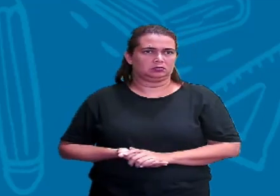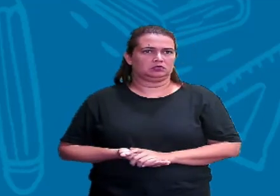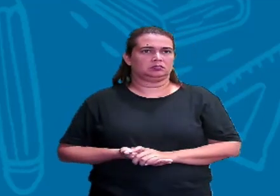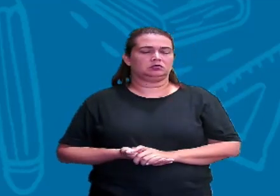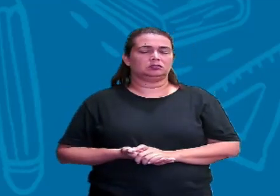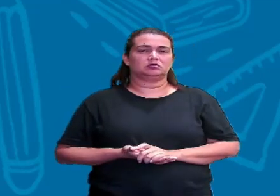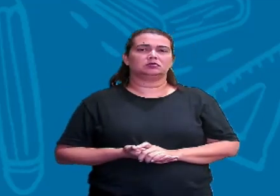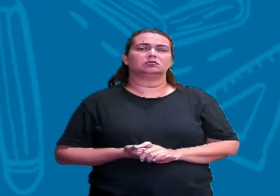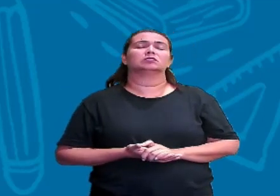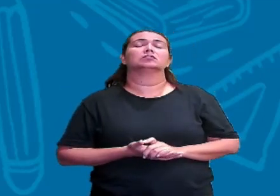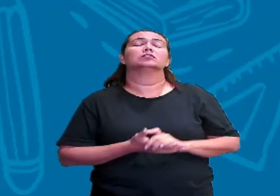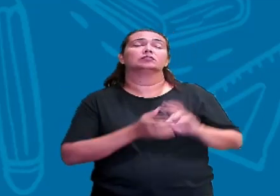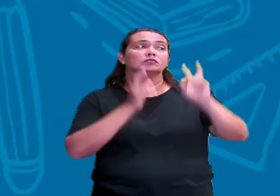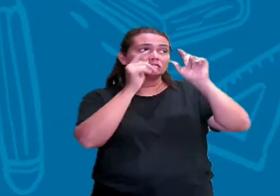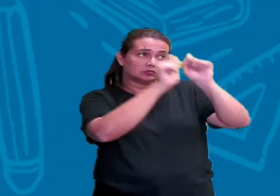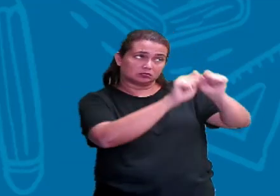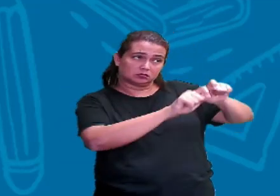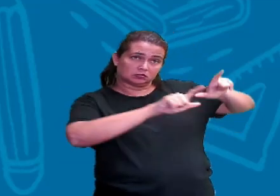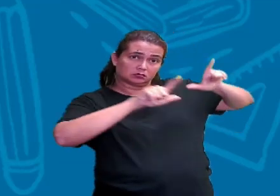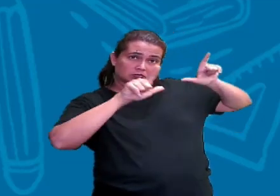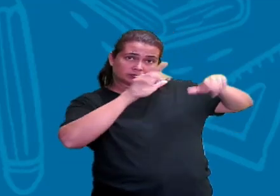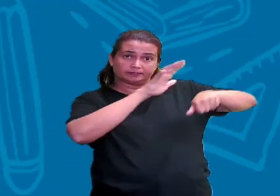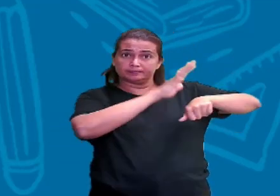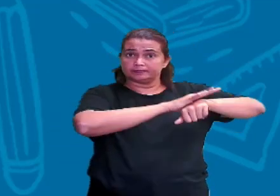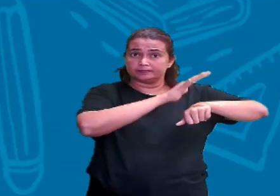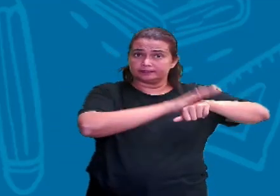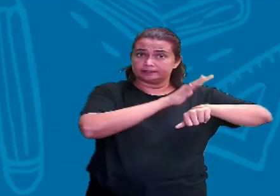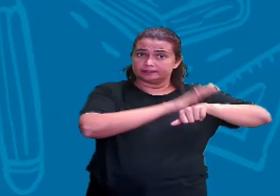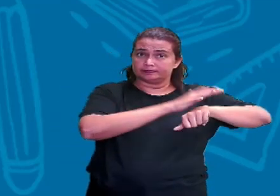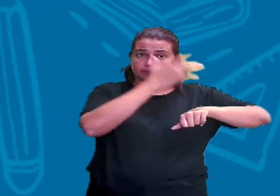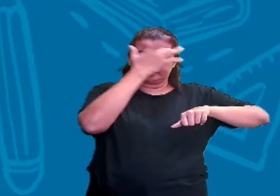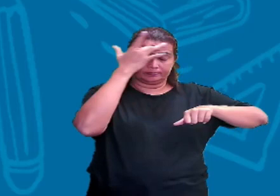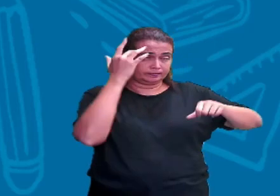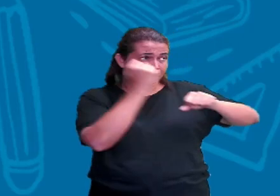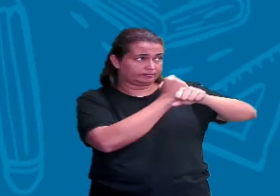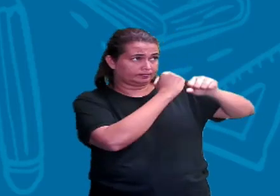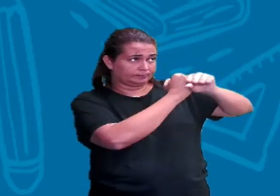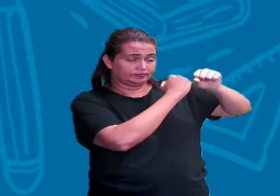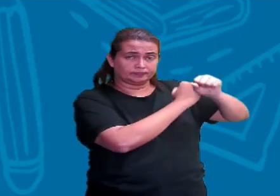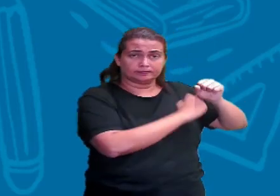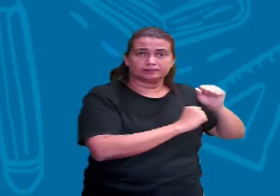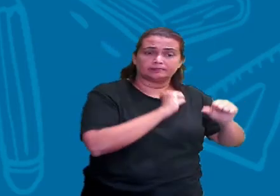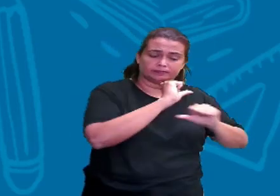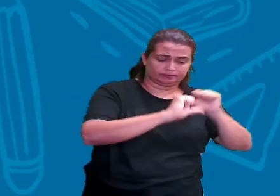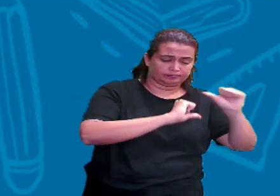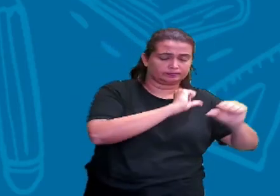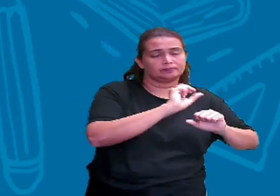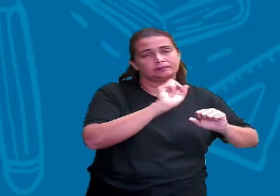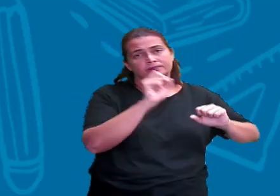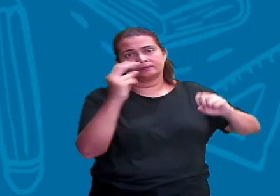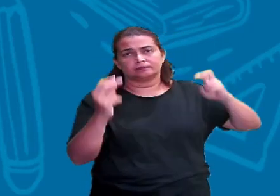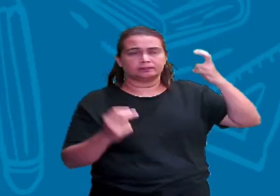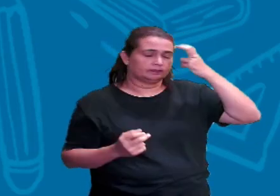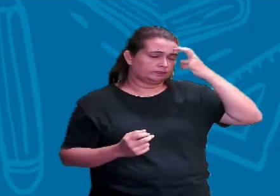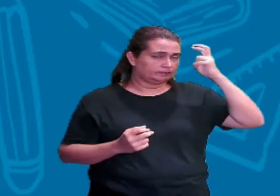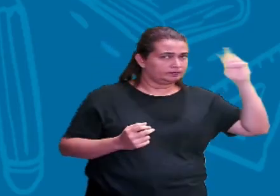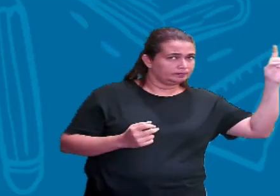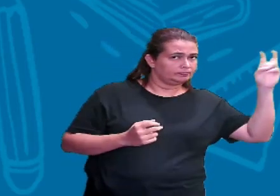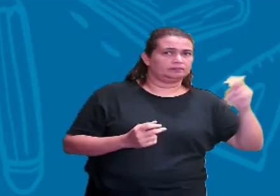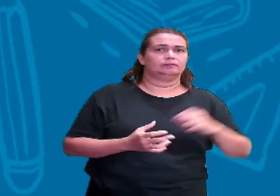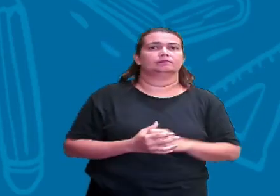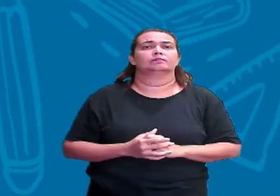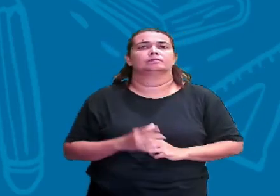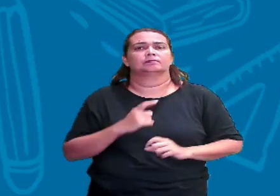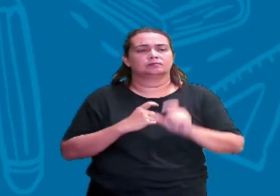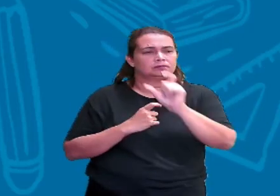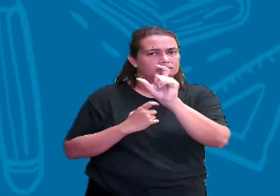as paisagens artificiais, humanizadas ou modificadas ou culturais, todos esses nomes eles são sinônimos,